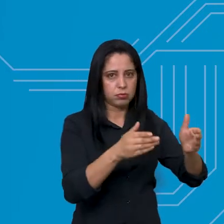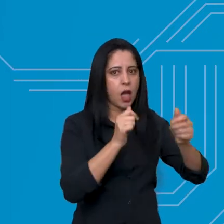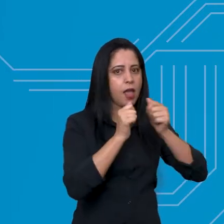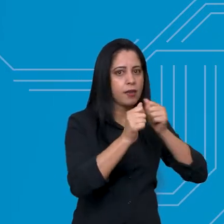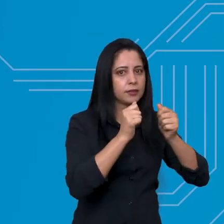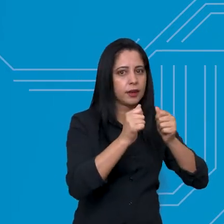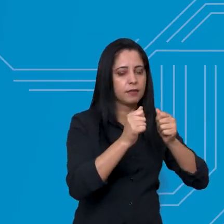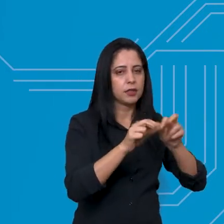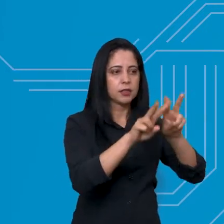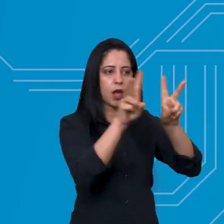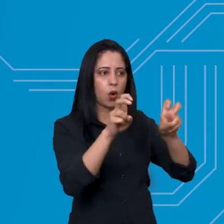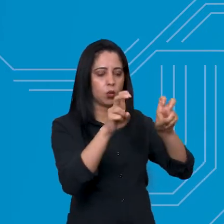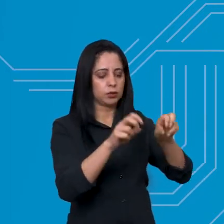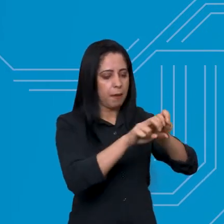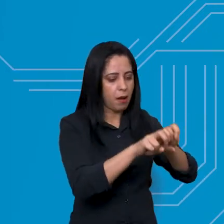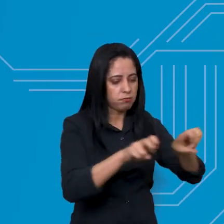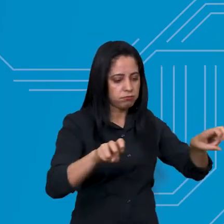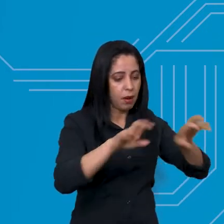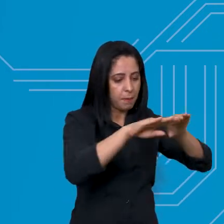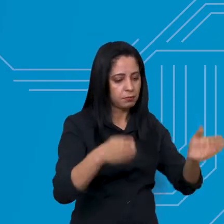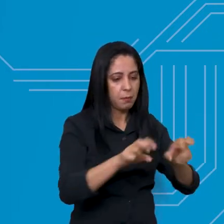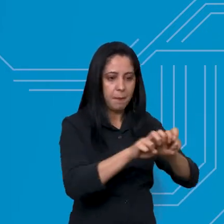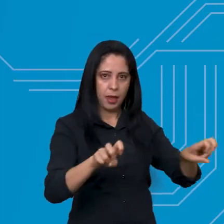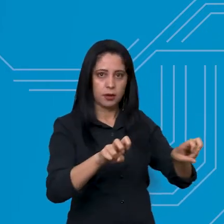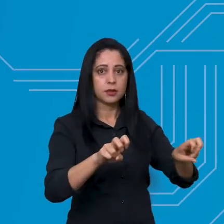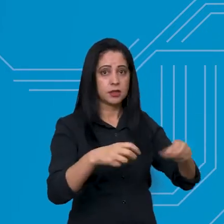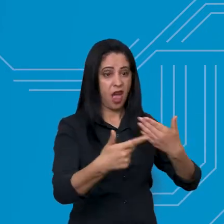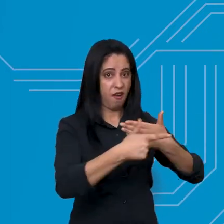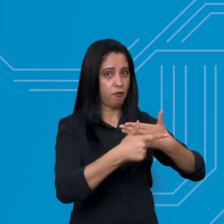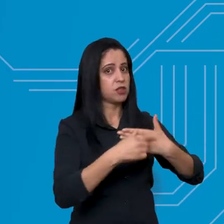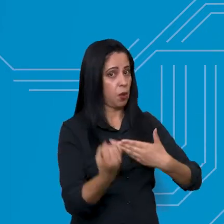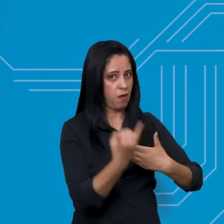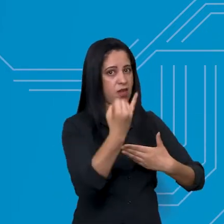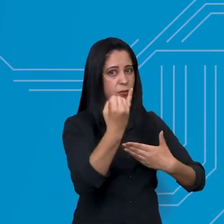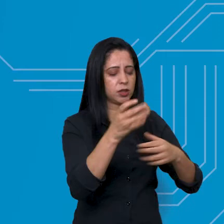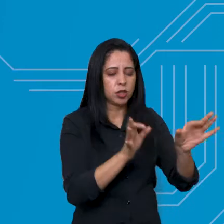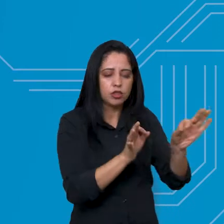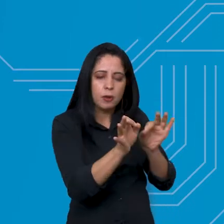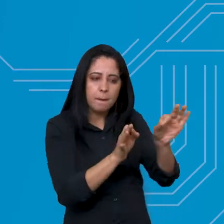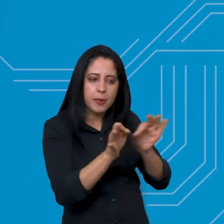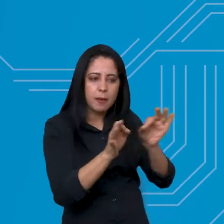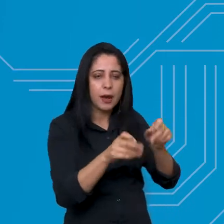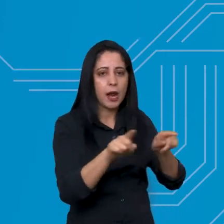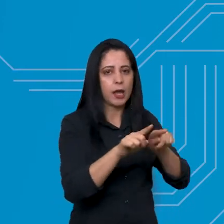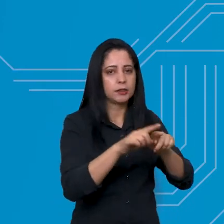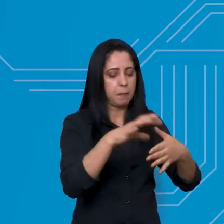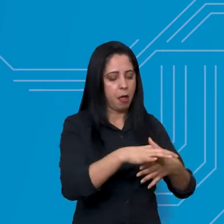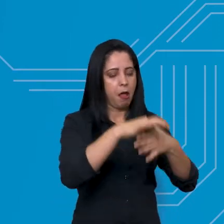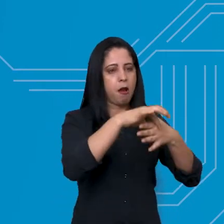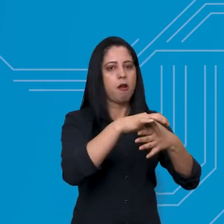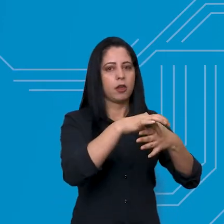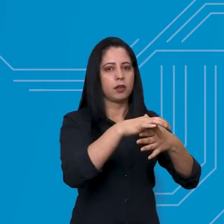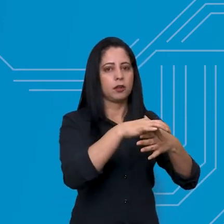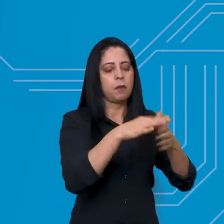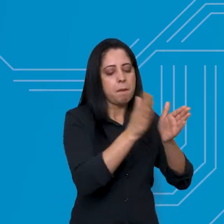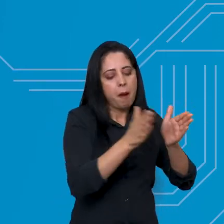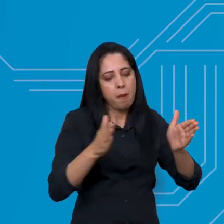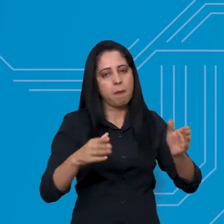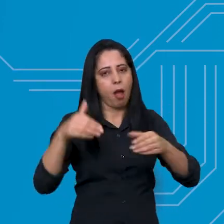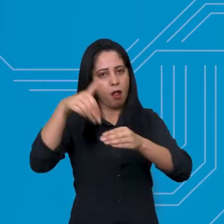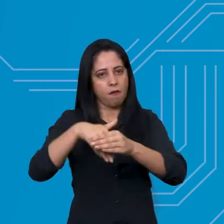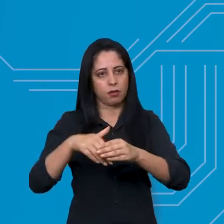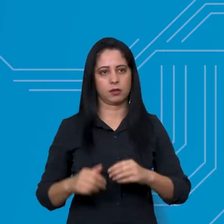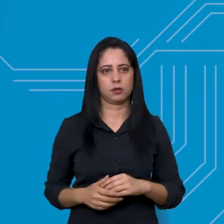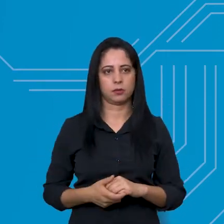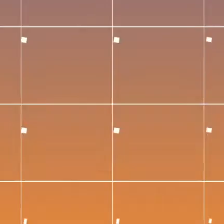primeira matéria, vamos comentar sobre o papel dos mesários nas eleições, uma função fundamental para organizar e conduzir todo o